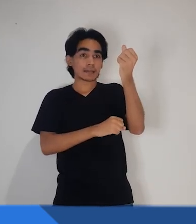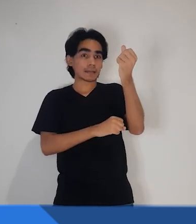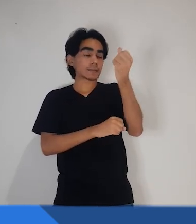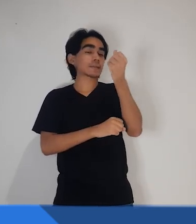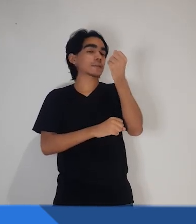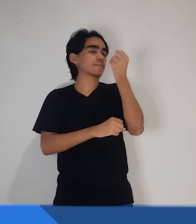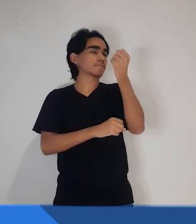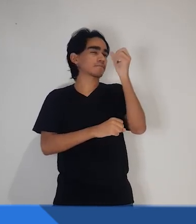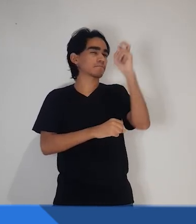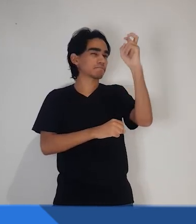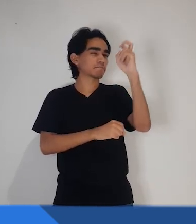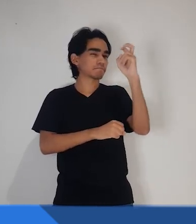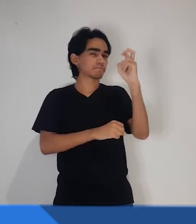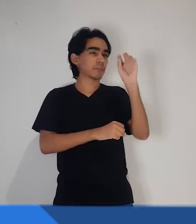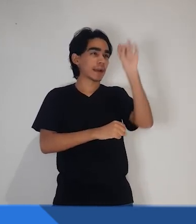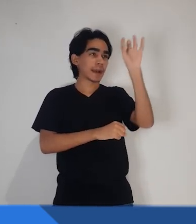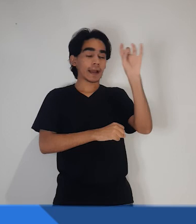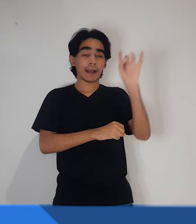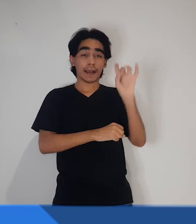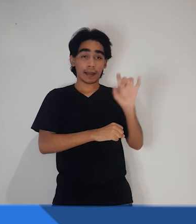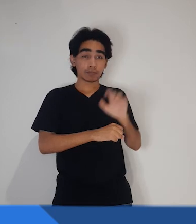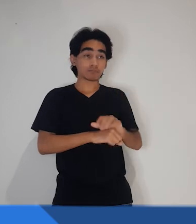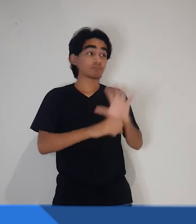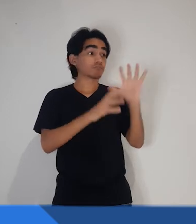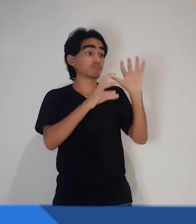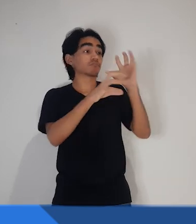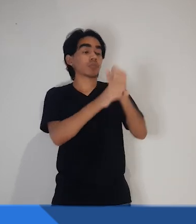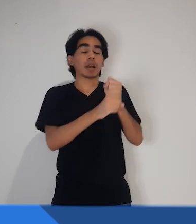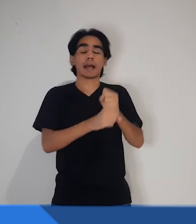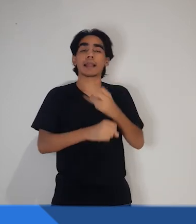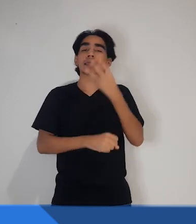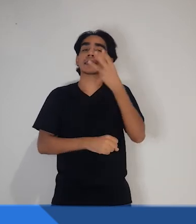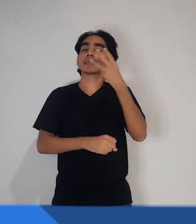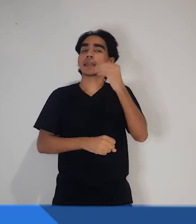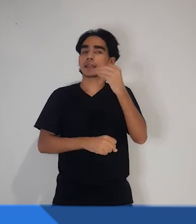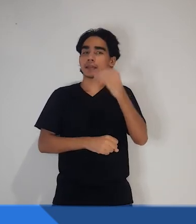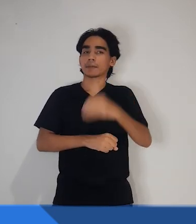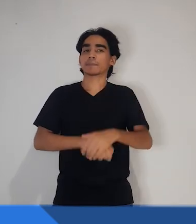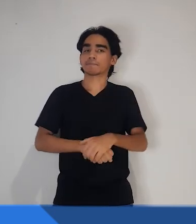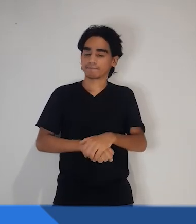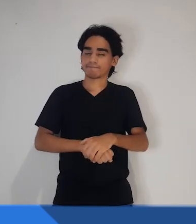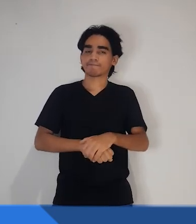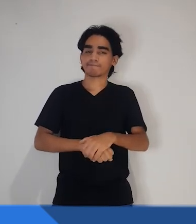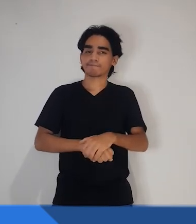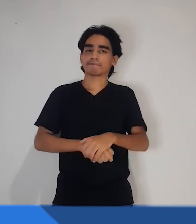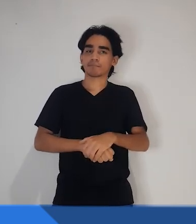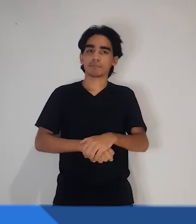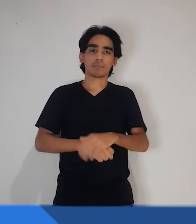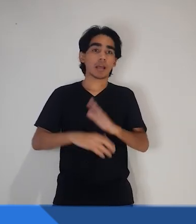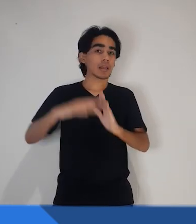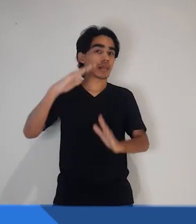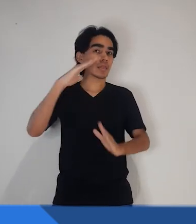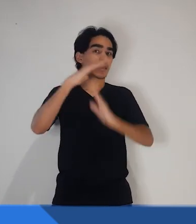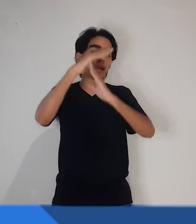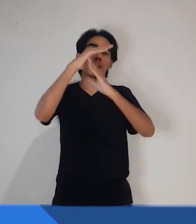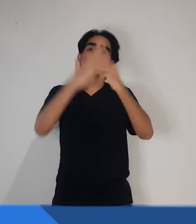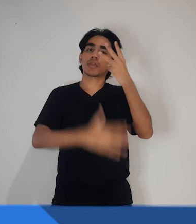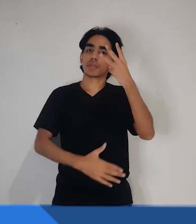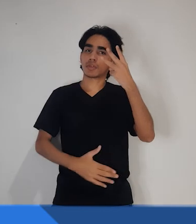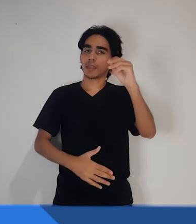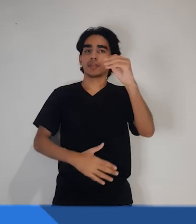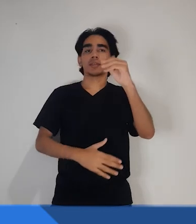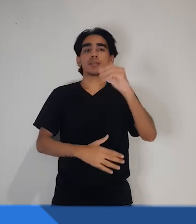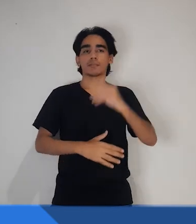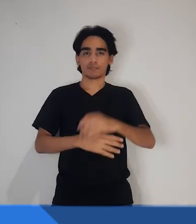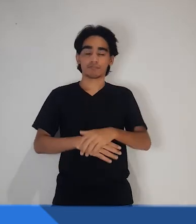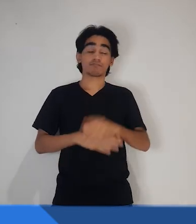questões, 5 pontos cada uma, valendo 30 pontos, totalizando com a nota